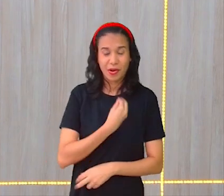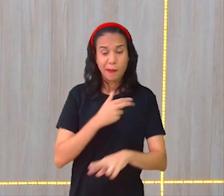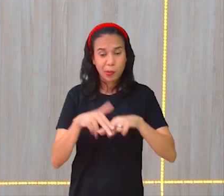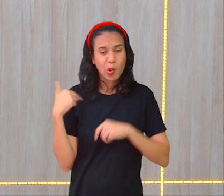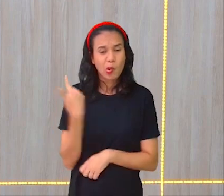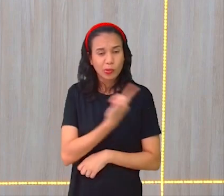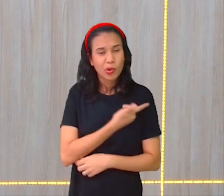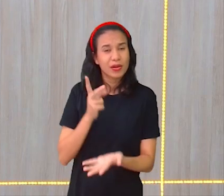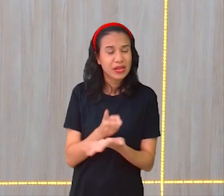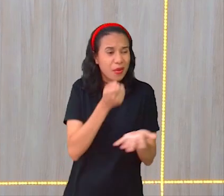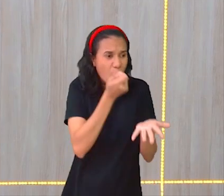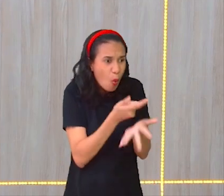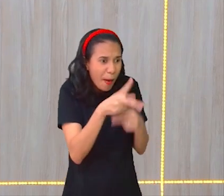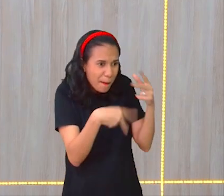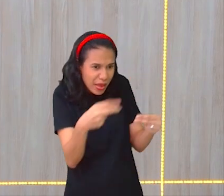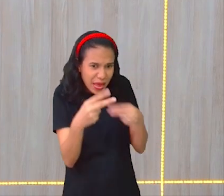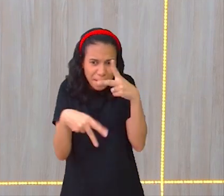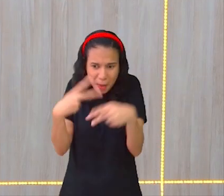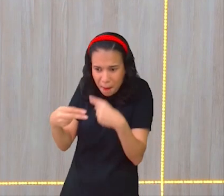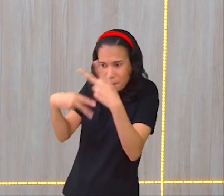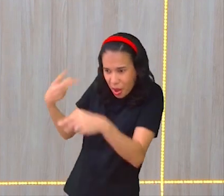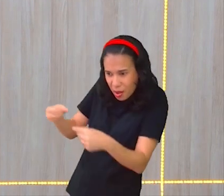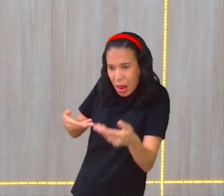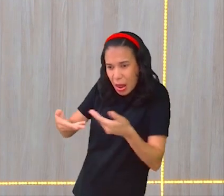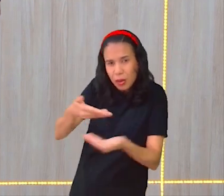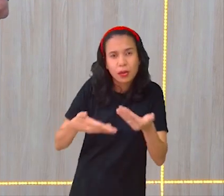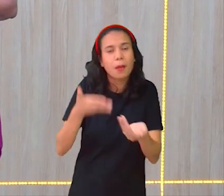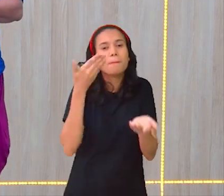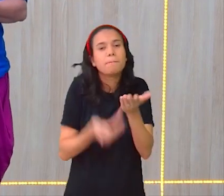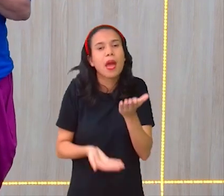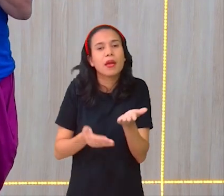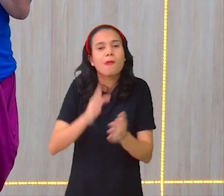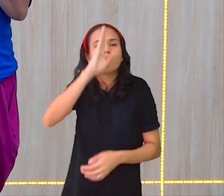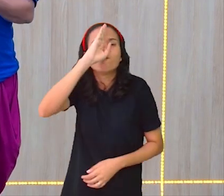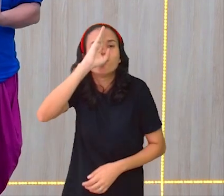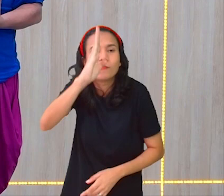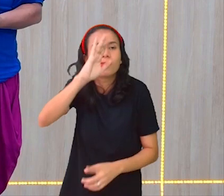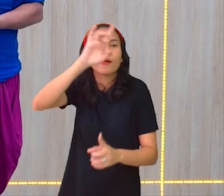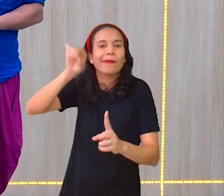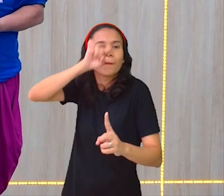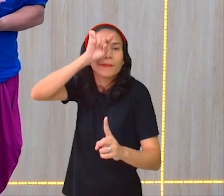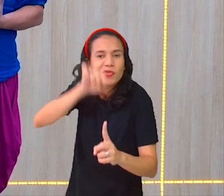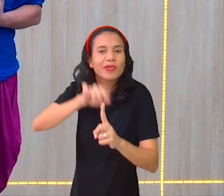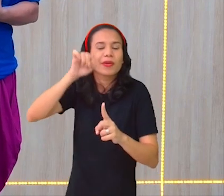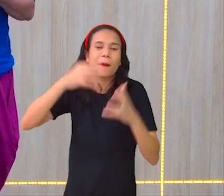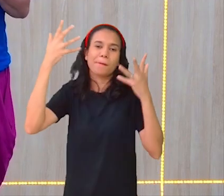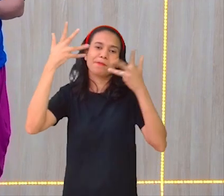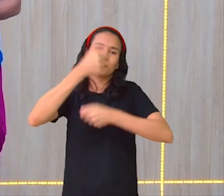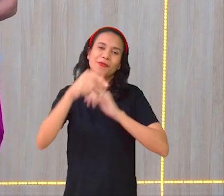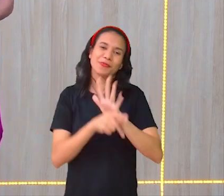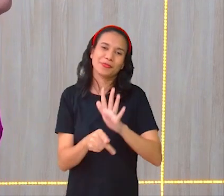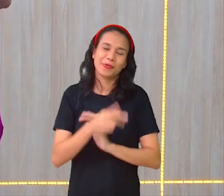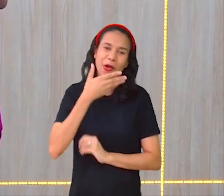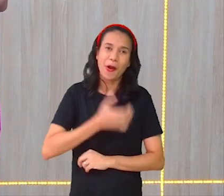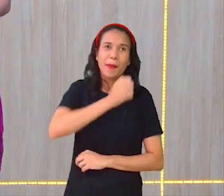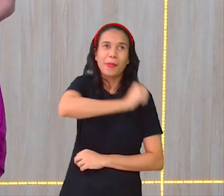nessa coisa de comprar, né, a gente acaba perdendo um pouco essa ideia que é tão bonita, né, do Natal,